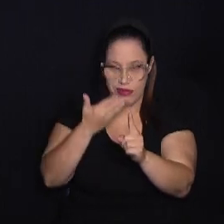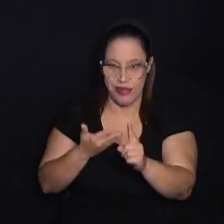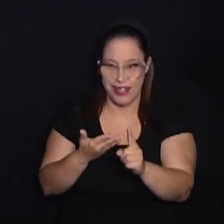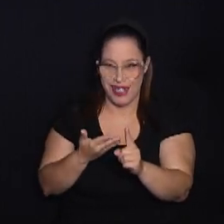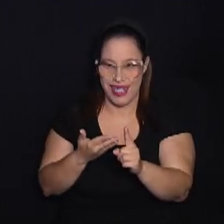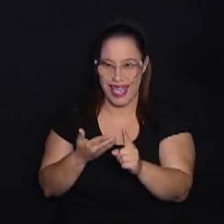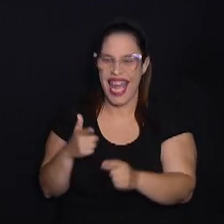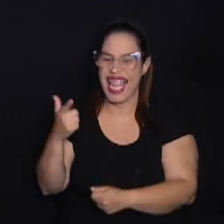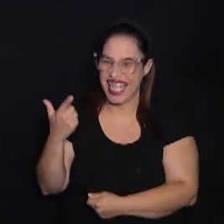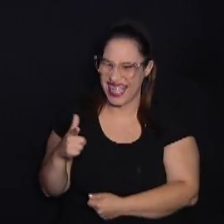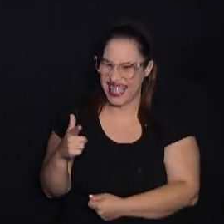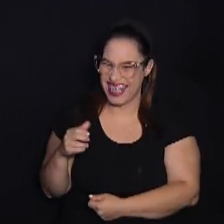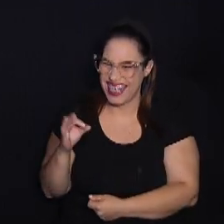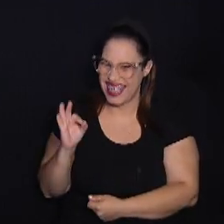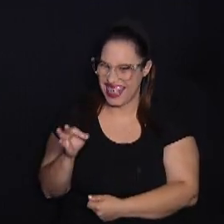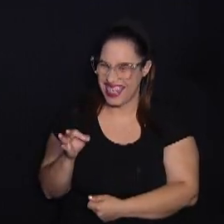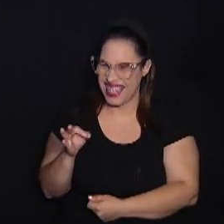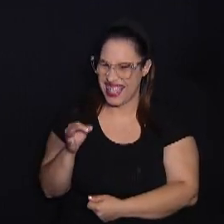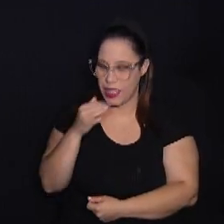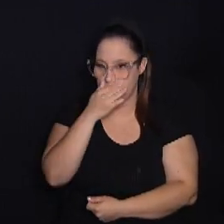Dagoberta?